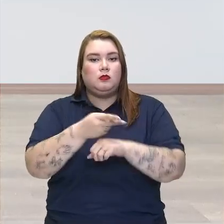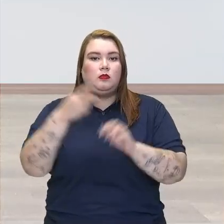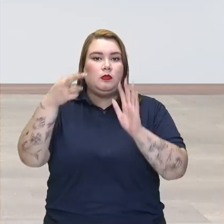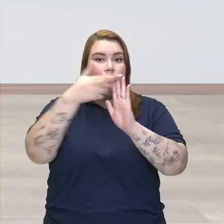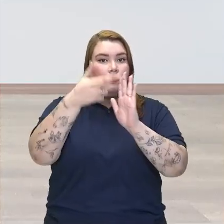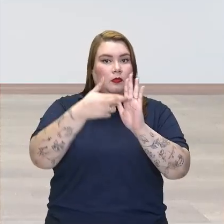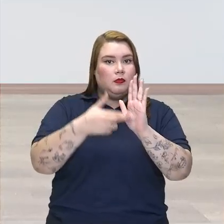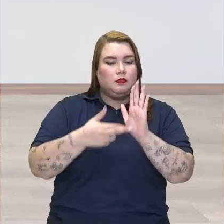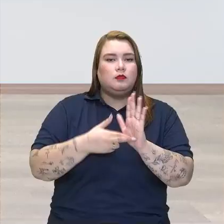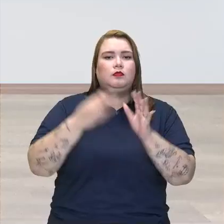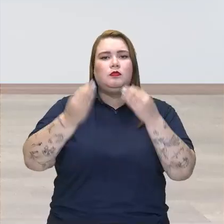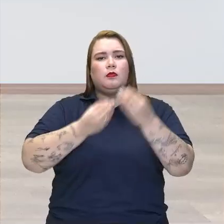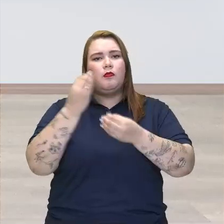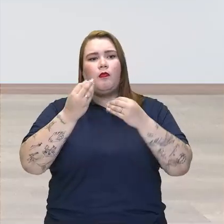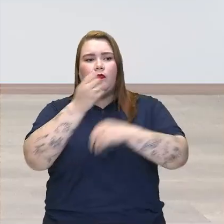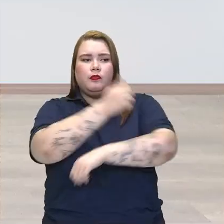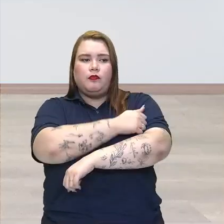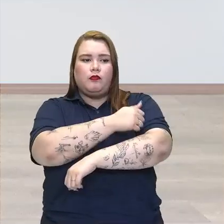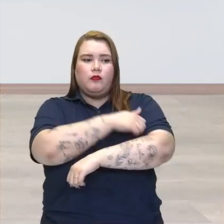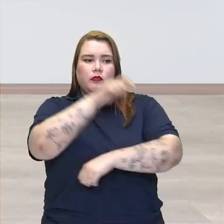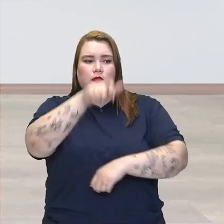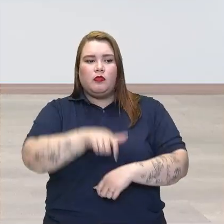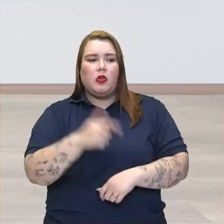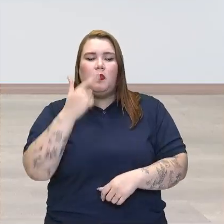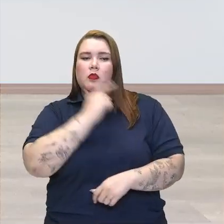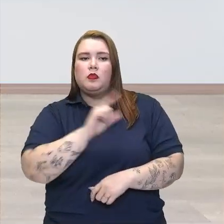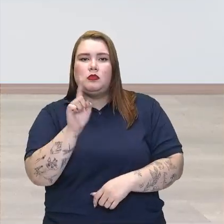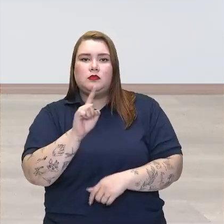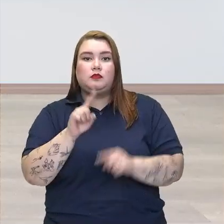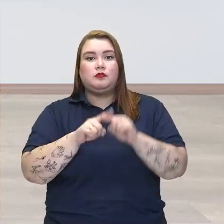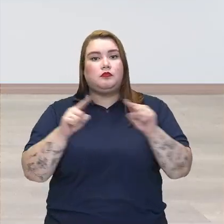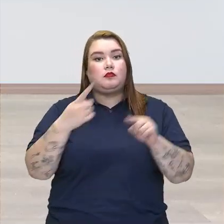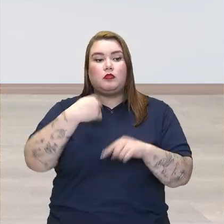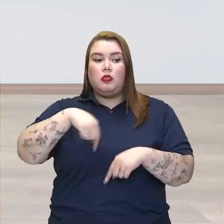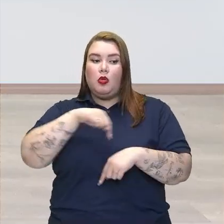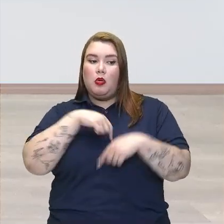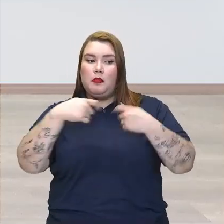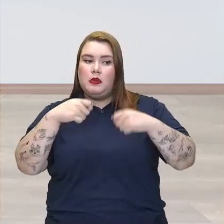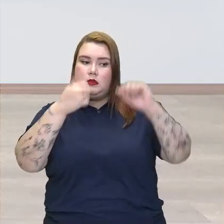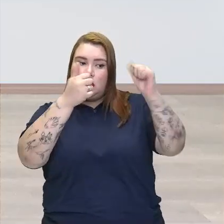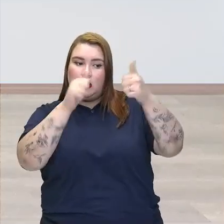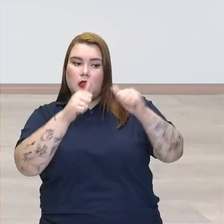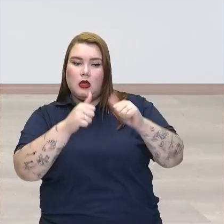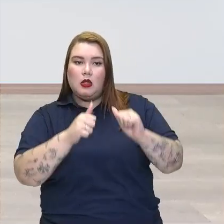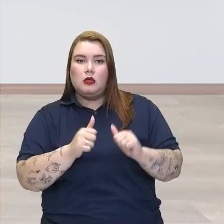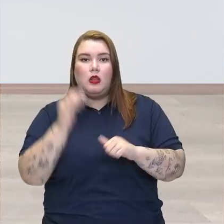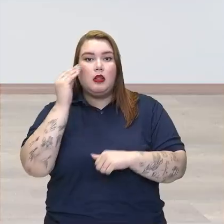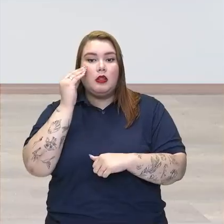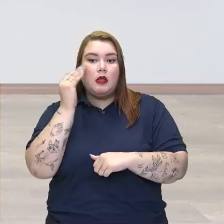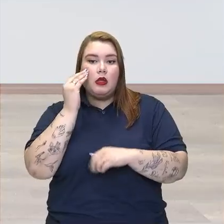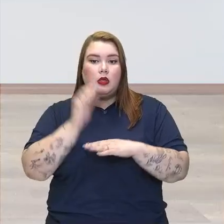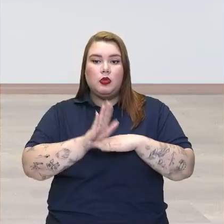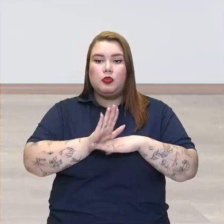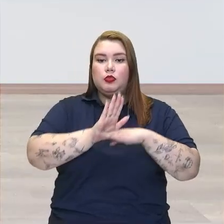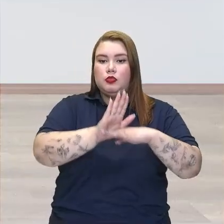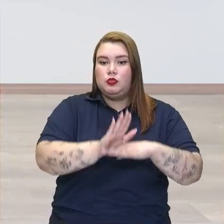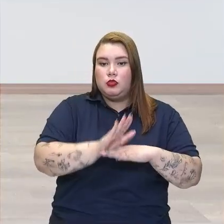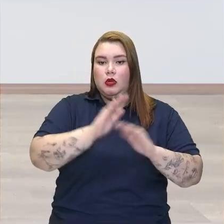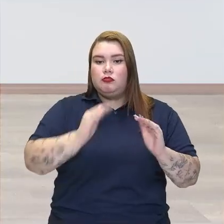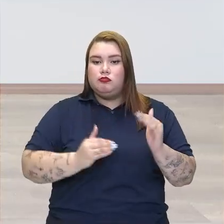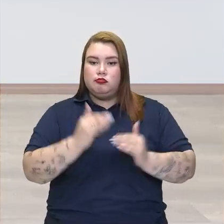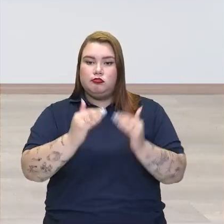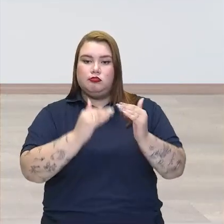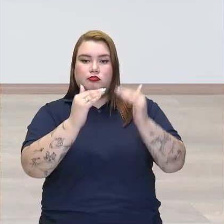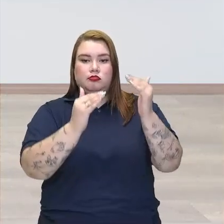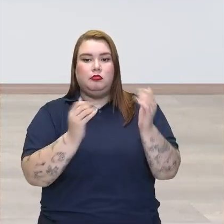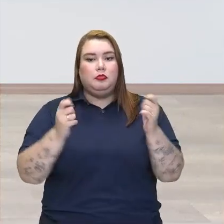No nosso estudante. Que às vezes o professor fala, o aluno não conseguiu. Mas a nossa obrigação enquanto professor também é tentar desenvolver aí, né? Essas habilidades no nosso